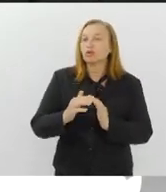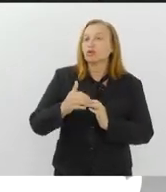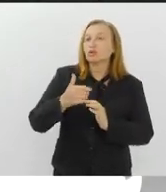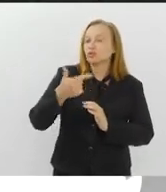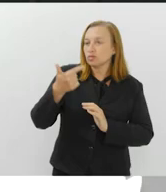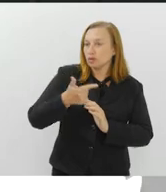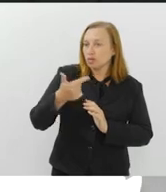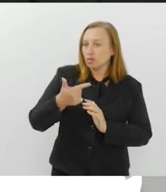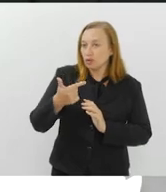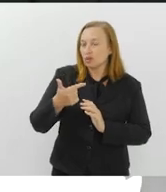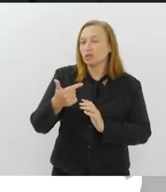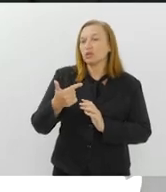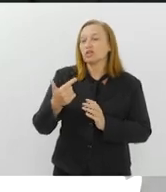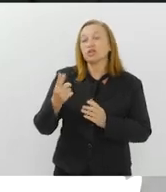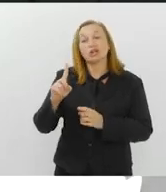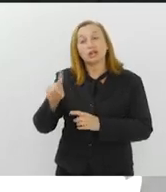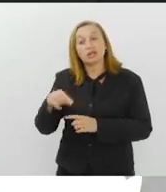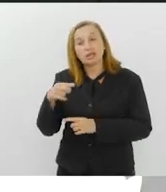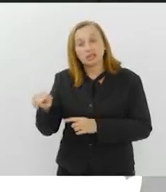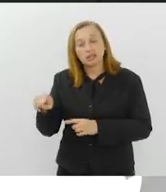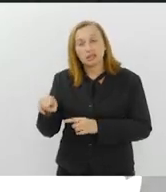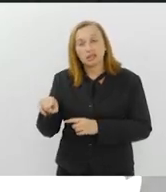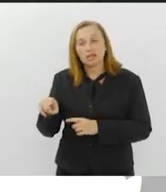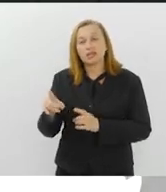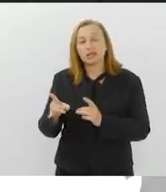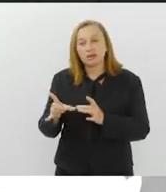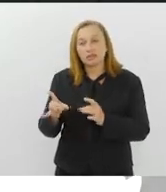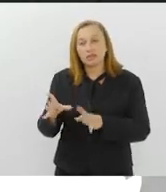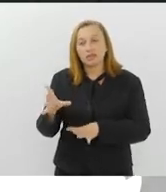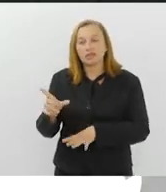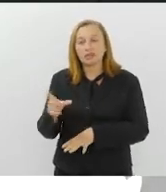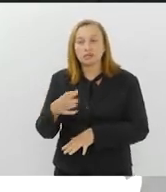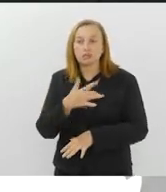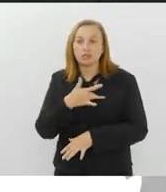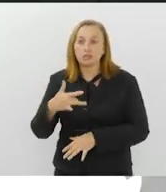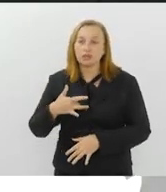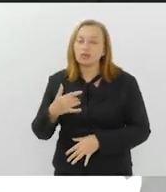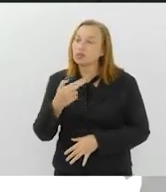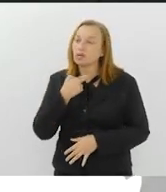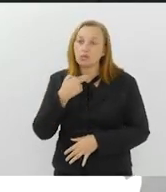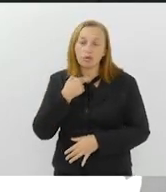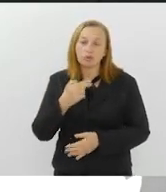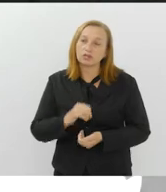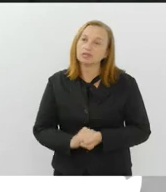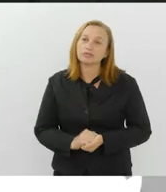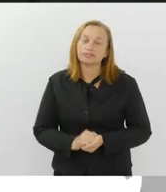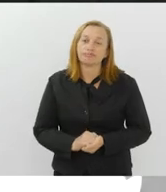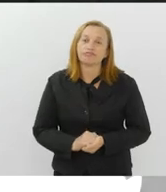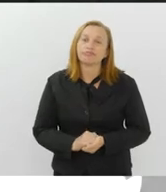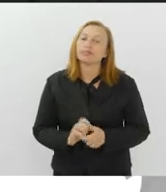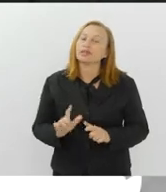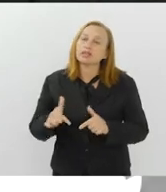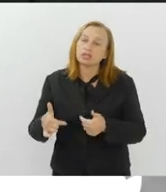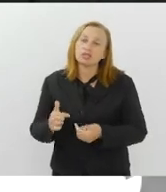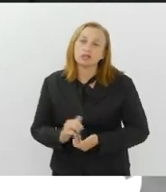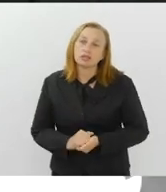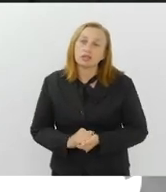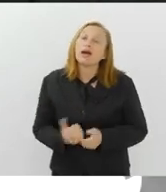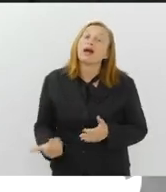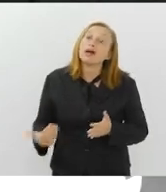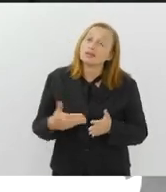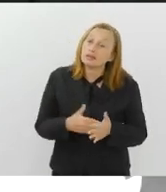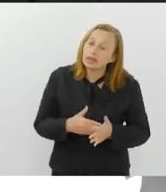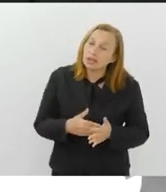que é exatamente suspender a comercialização daquele produto, ou seja, a operadora não pode mais comercializar aquele produto até que